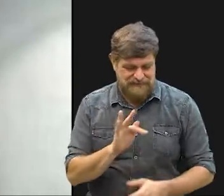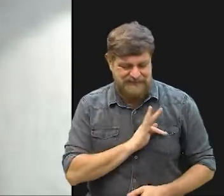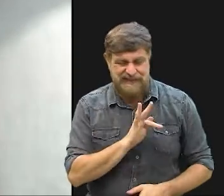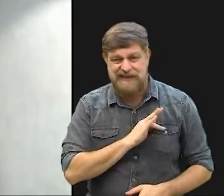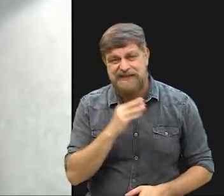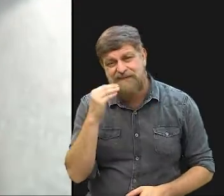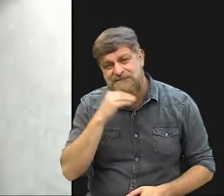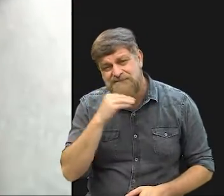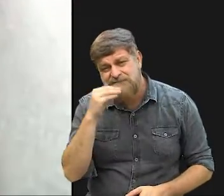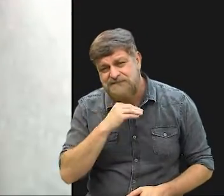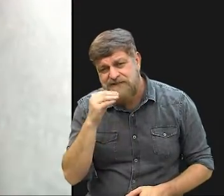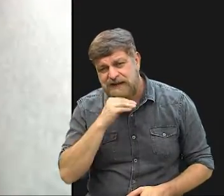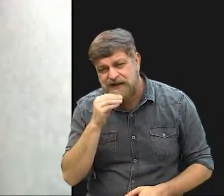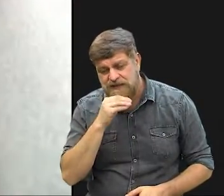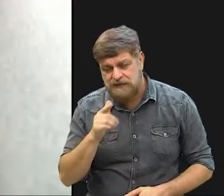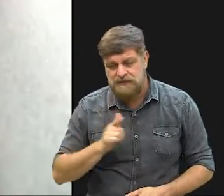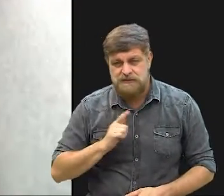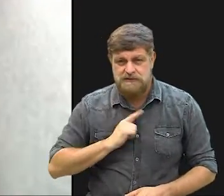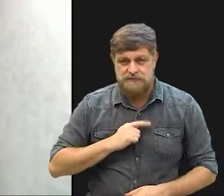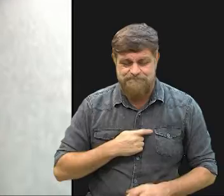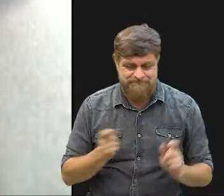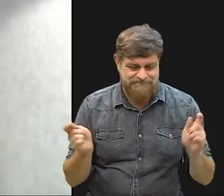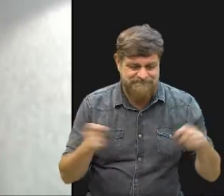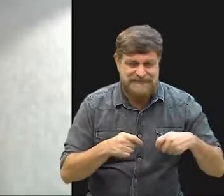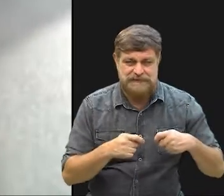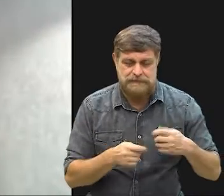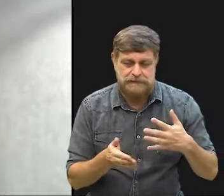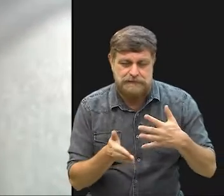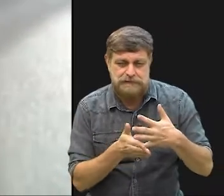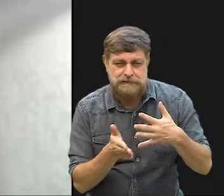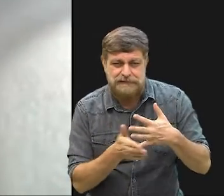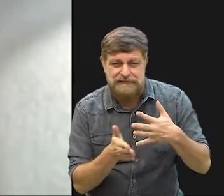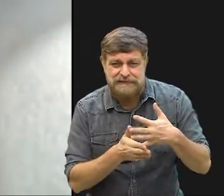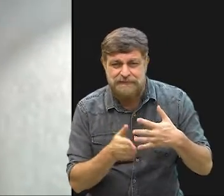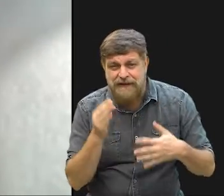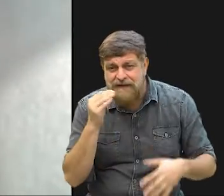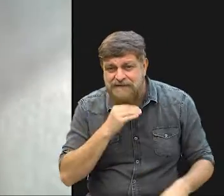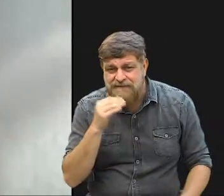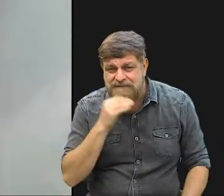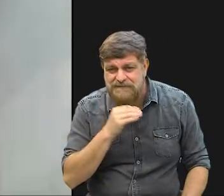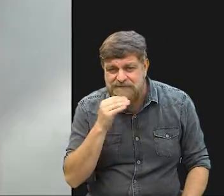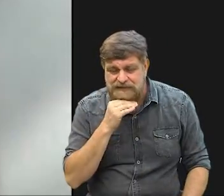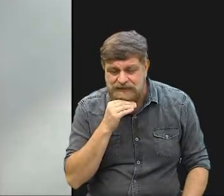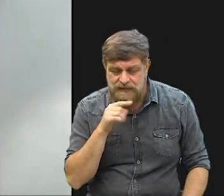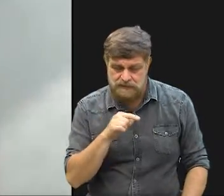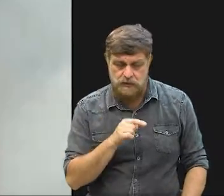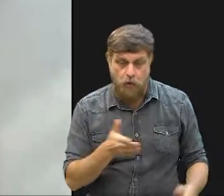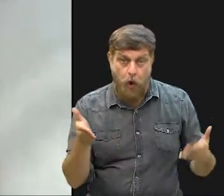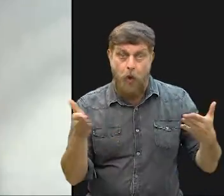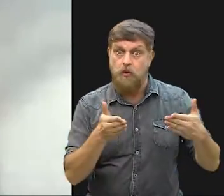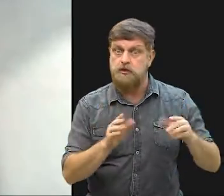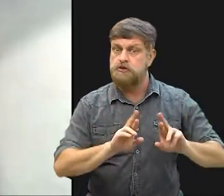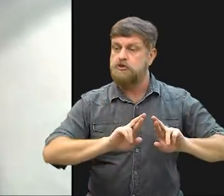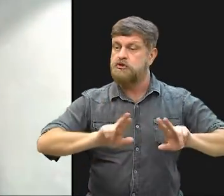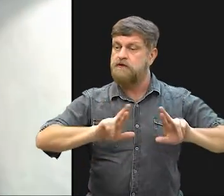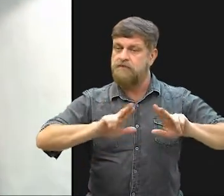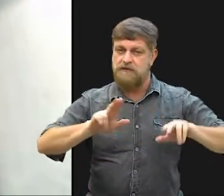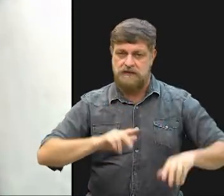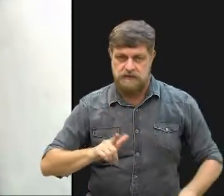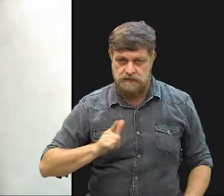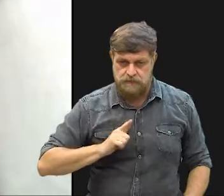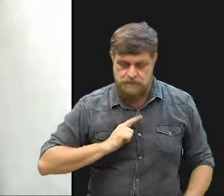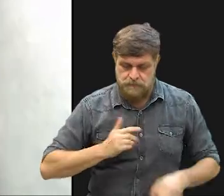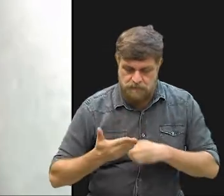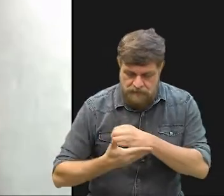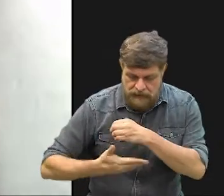técnico, com algumas capacidades um pouco menor, né, não tão capacitada, e hoje não. Hoje, com a